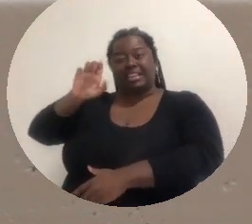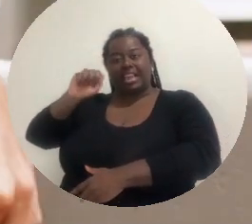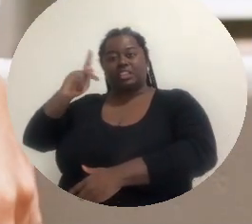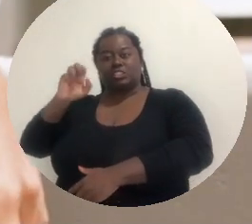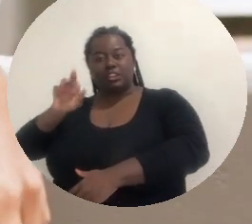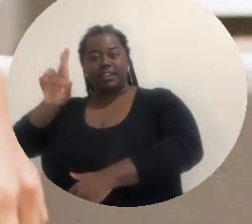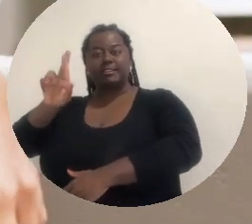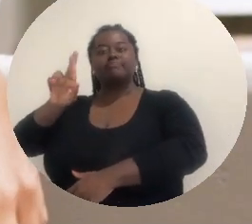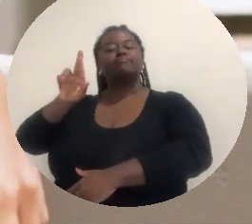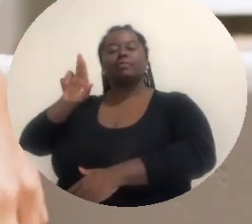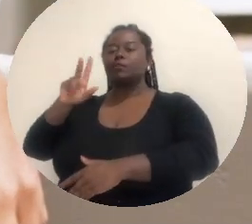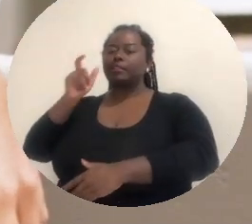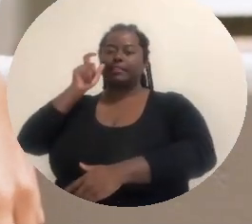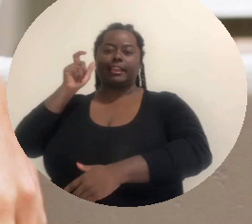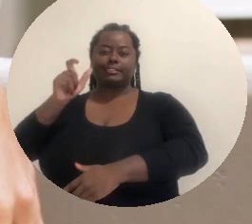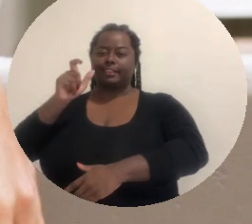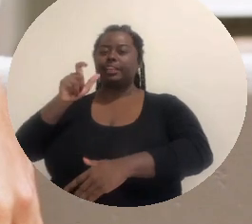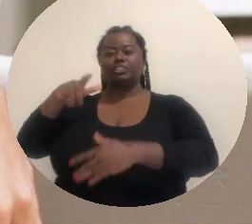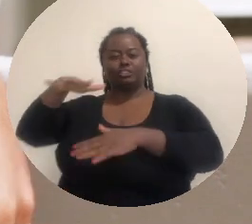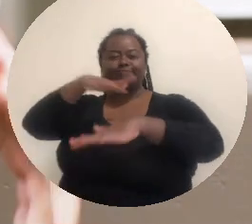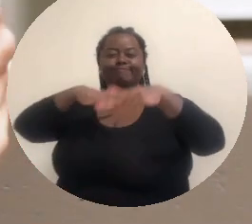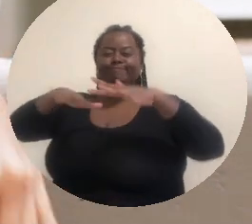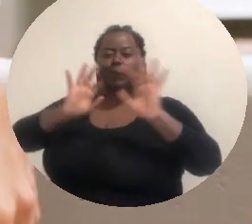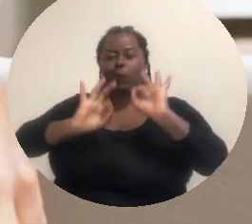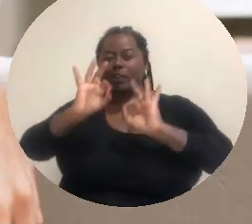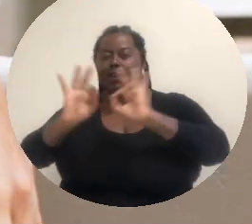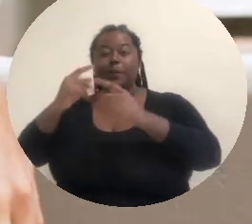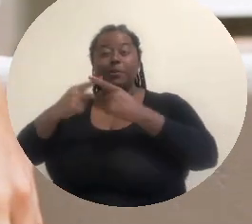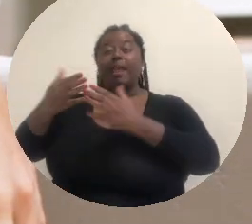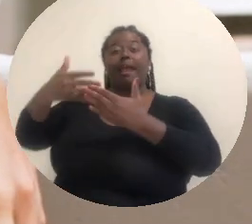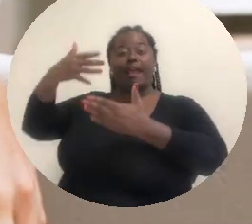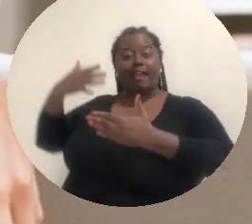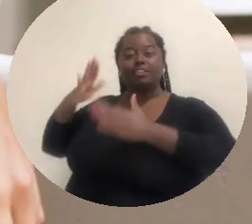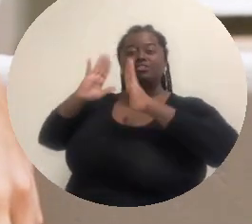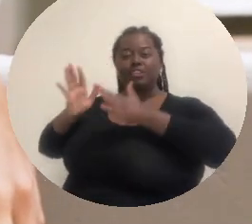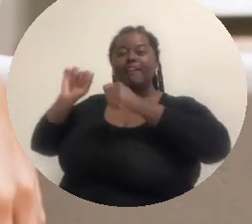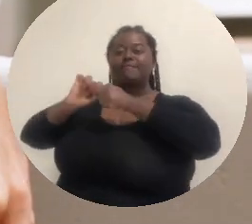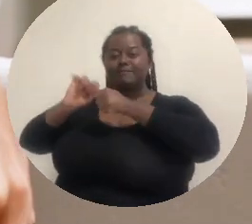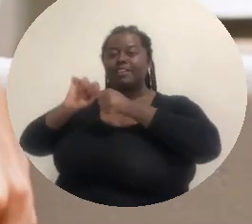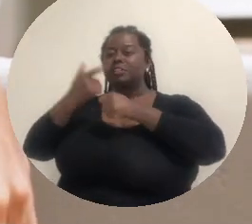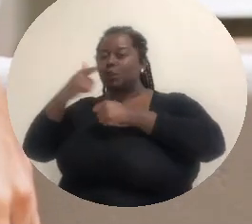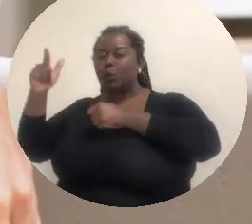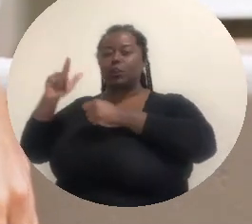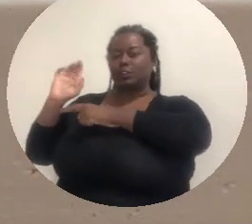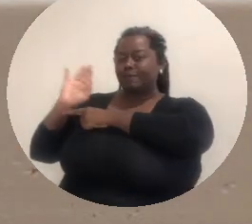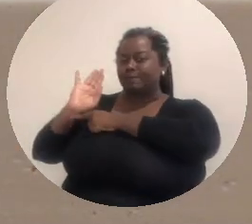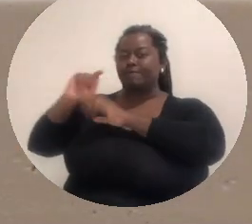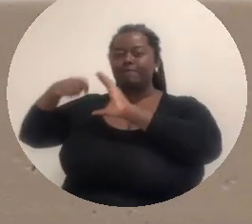slasher. E o set foi muito interessante porque eu já tinha feito outras produções antes e nunca tive que lidar com outras